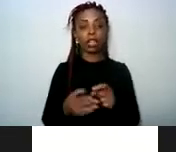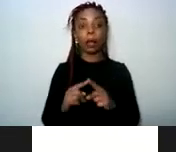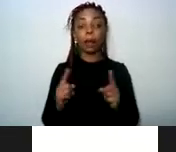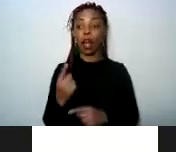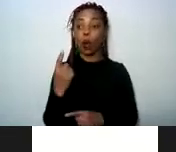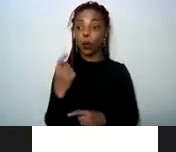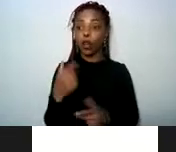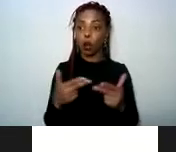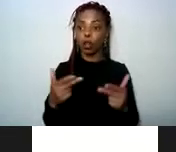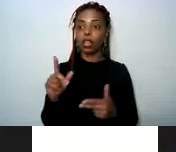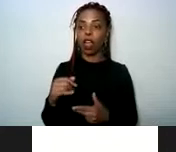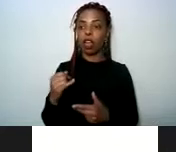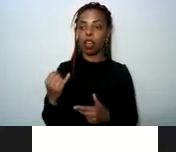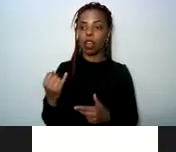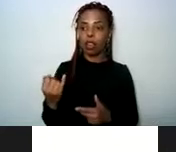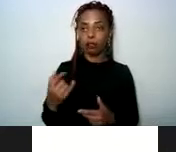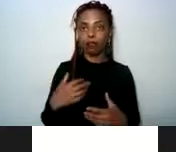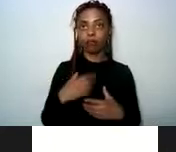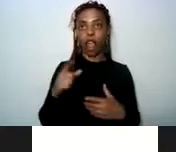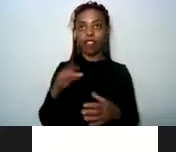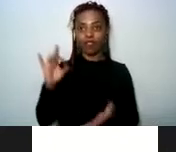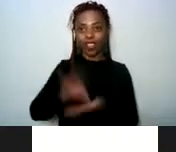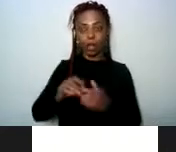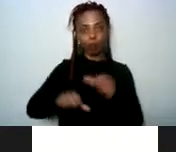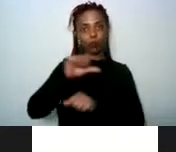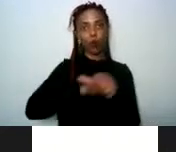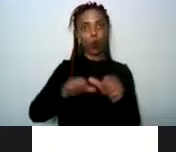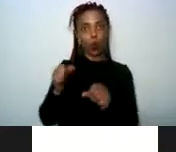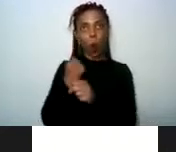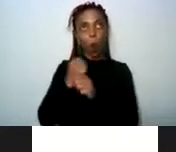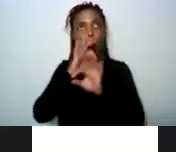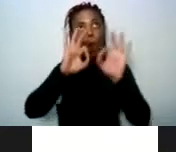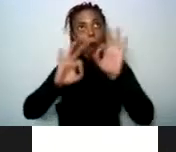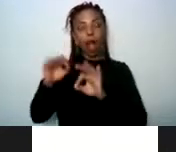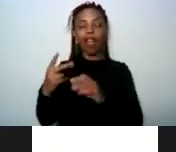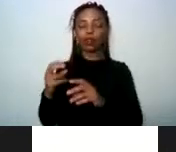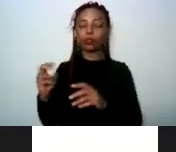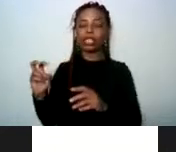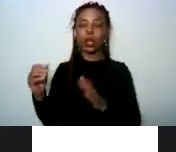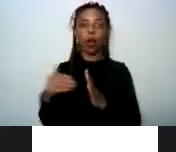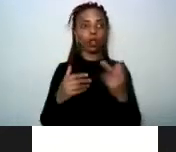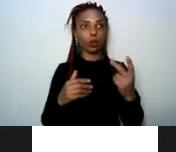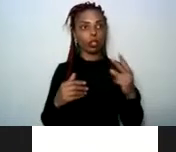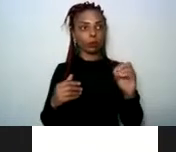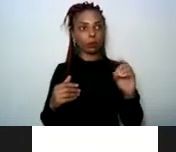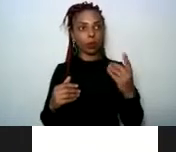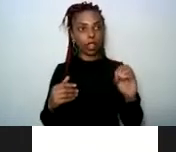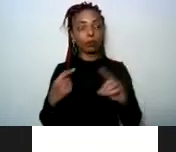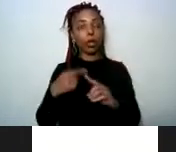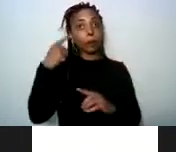considerada um restauro foi a de 2005 a 2010, porque ela pensa o objeto enquanto bem inserido na cidade